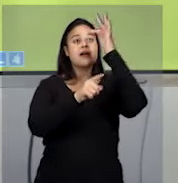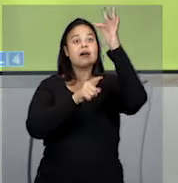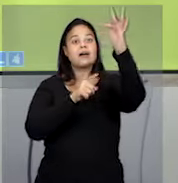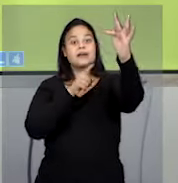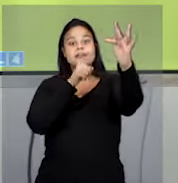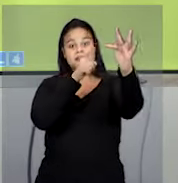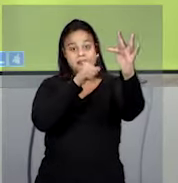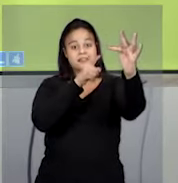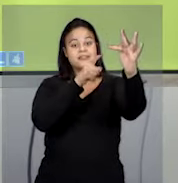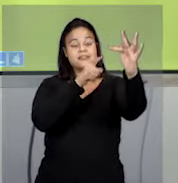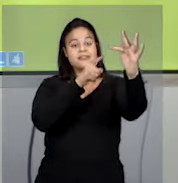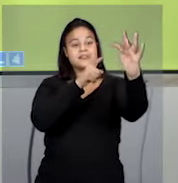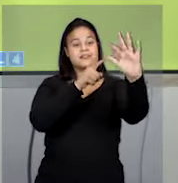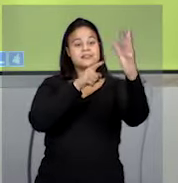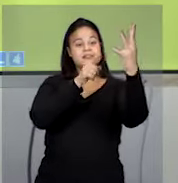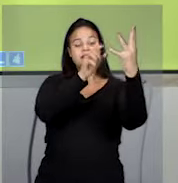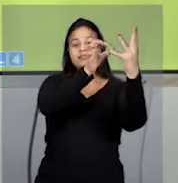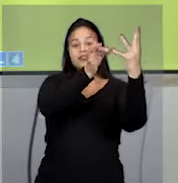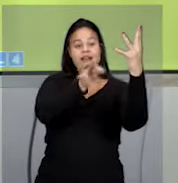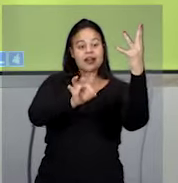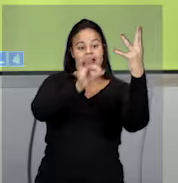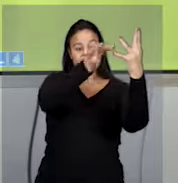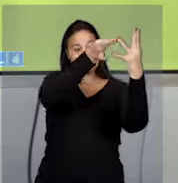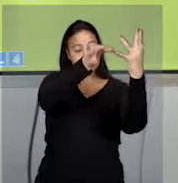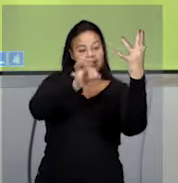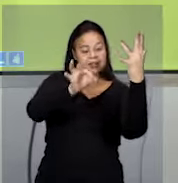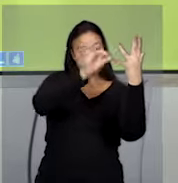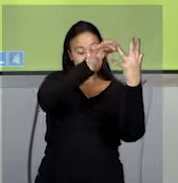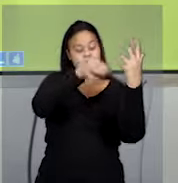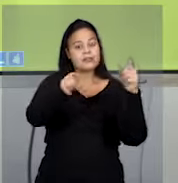e aqueles galinhos de avenca.